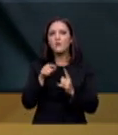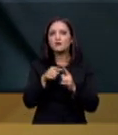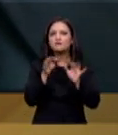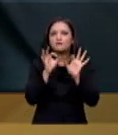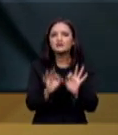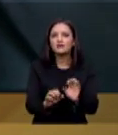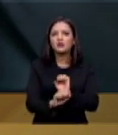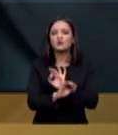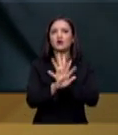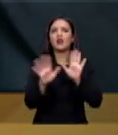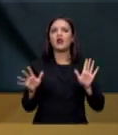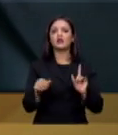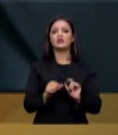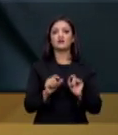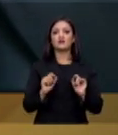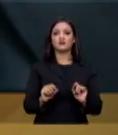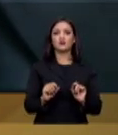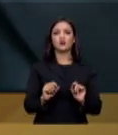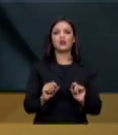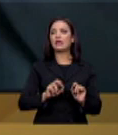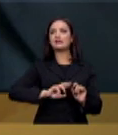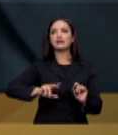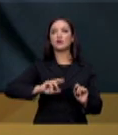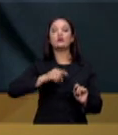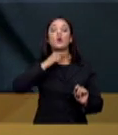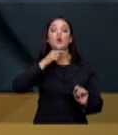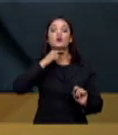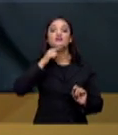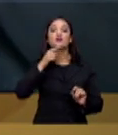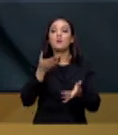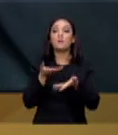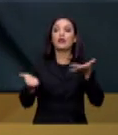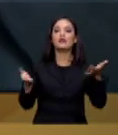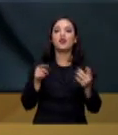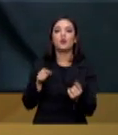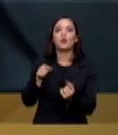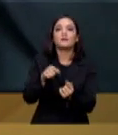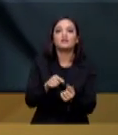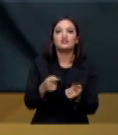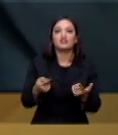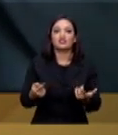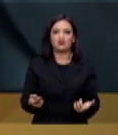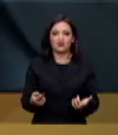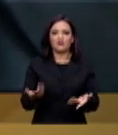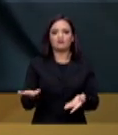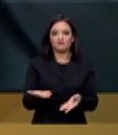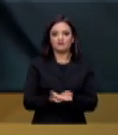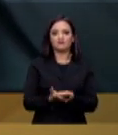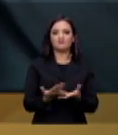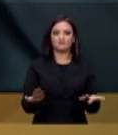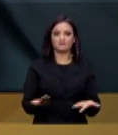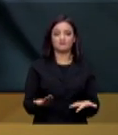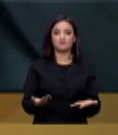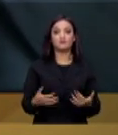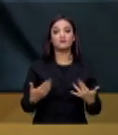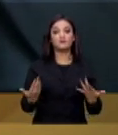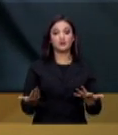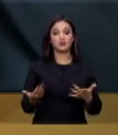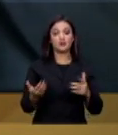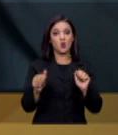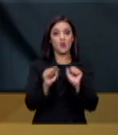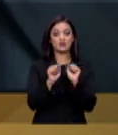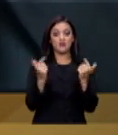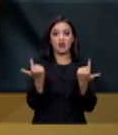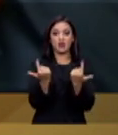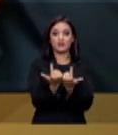fazer a perda do objeto da presente ação. O que inteligentemente fez a Assembleia